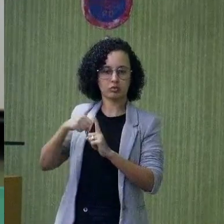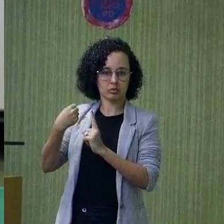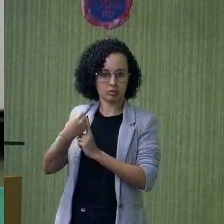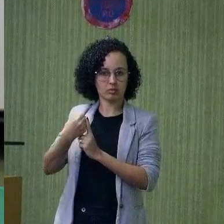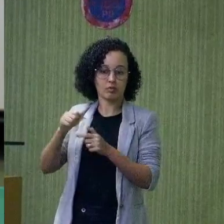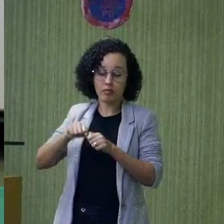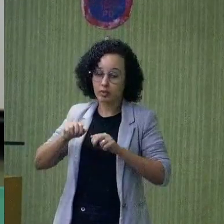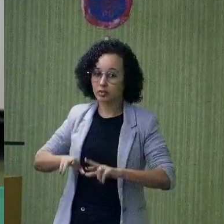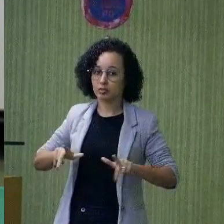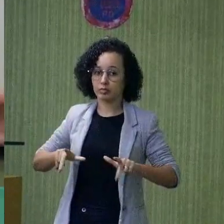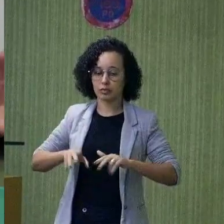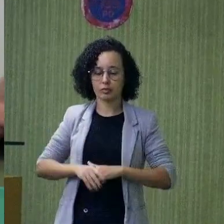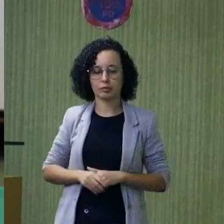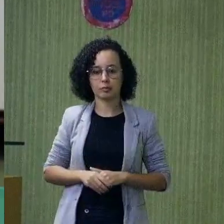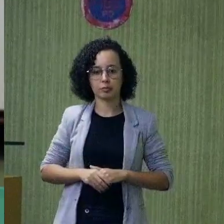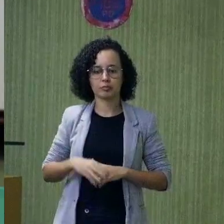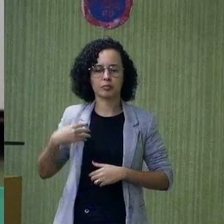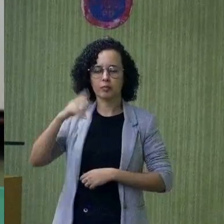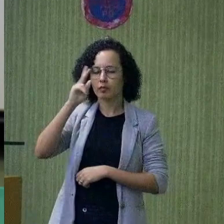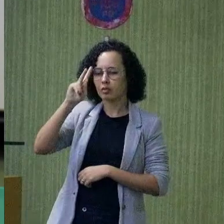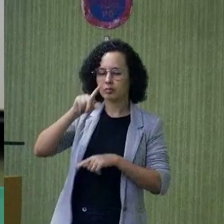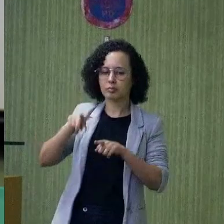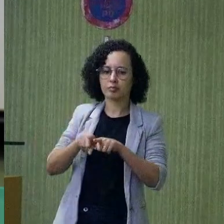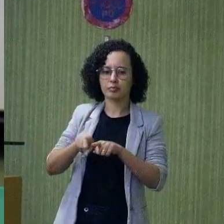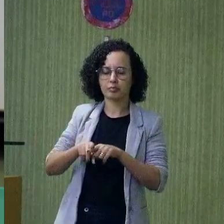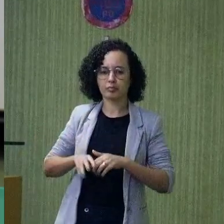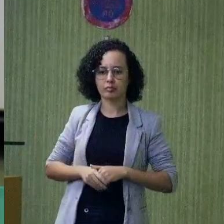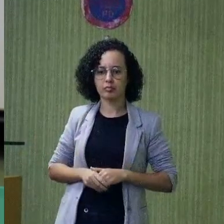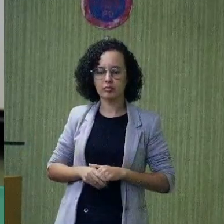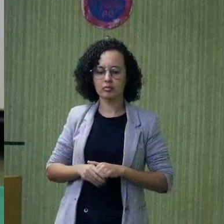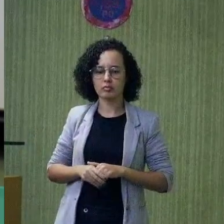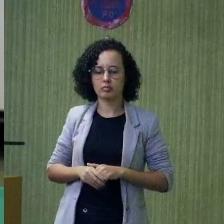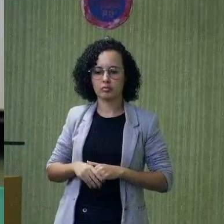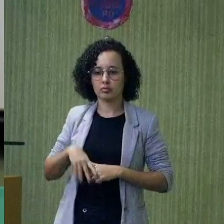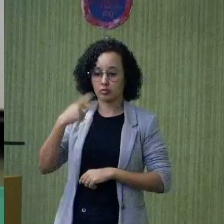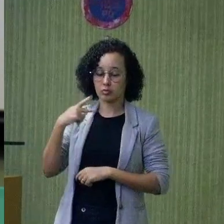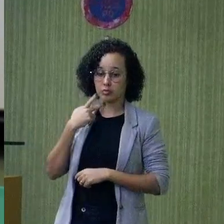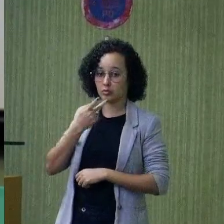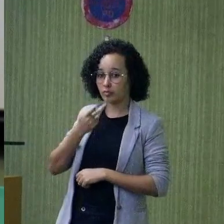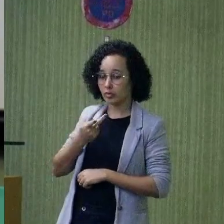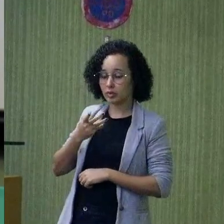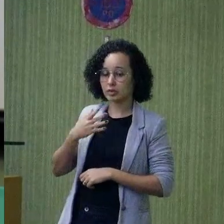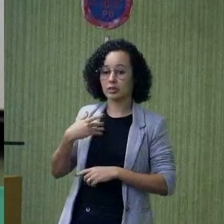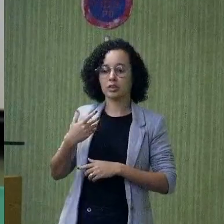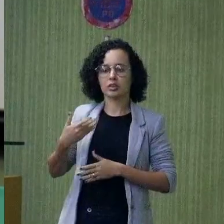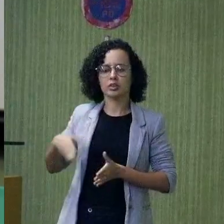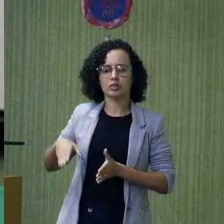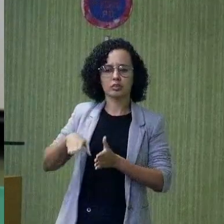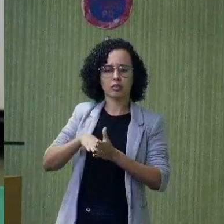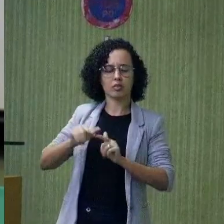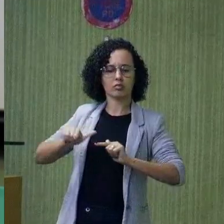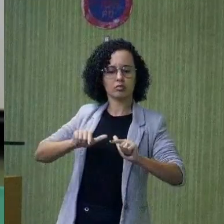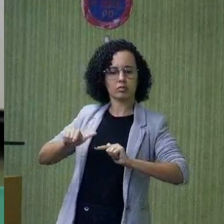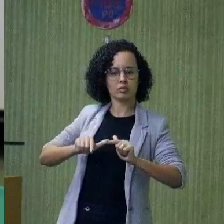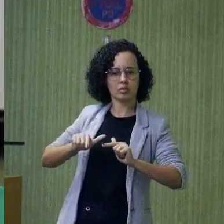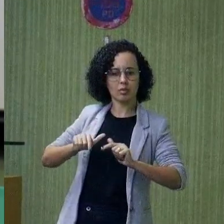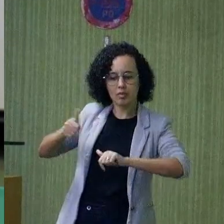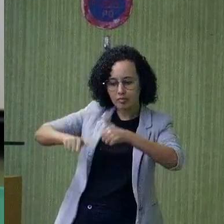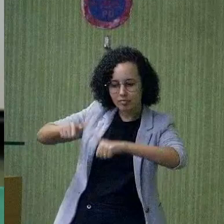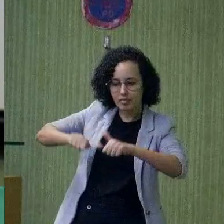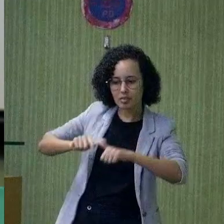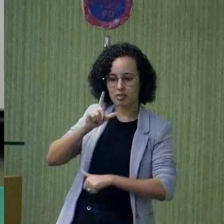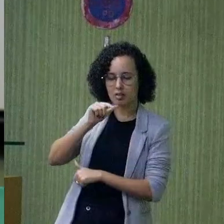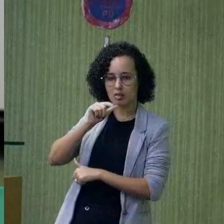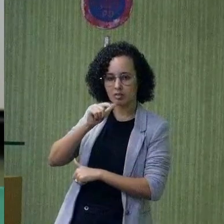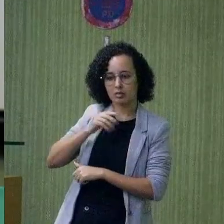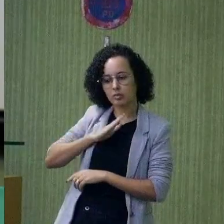eh eu eu lembro aí né Eh Doutora falando que chegava um trabalho de qualidade da água que a gente tinha que fazer aí quando a